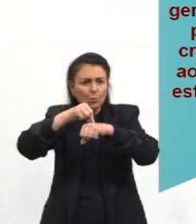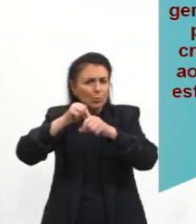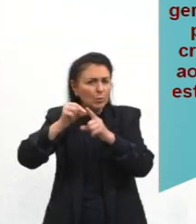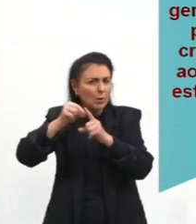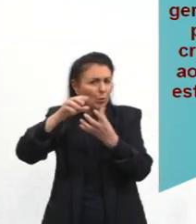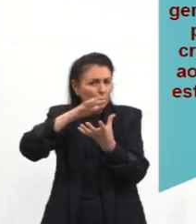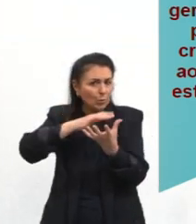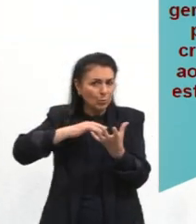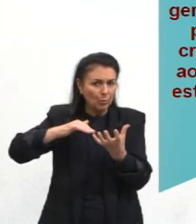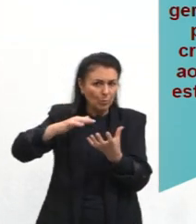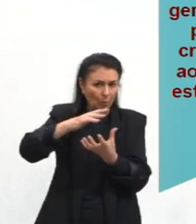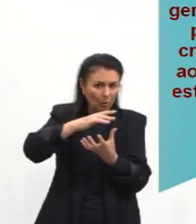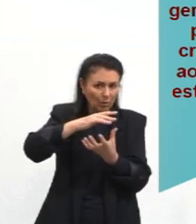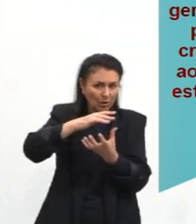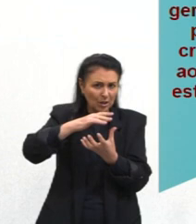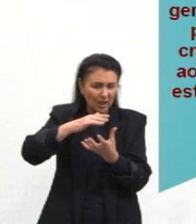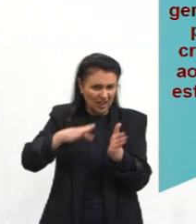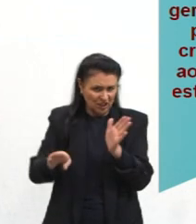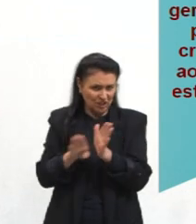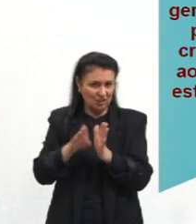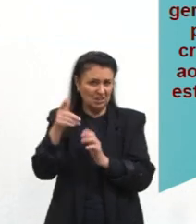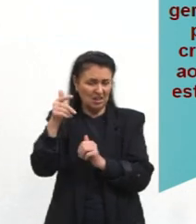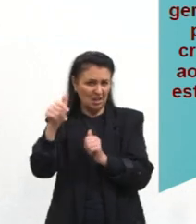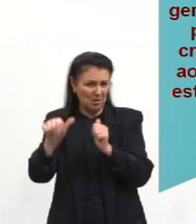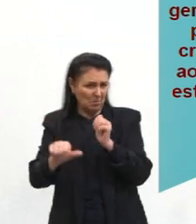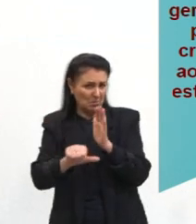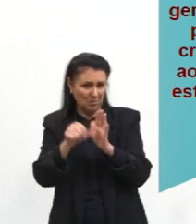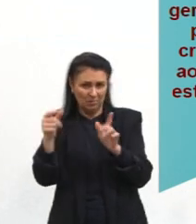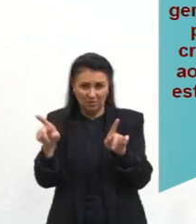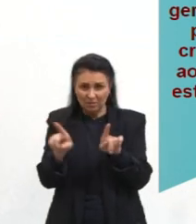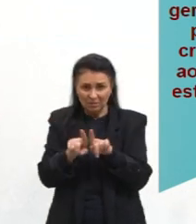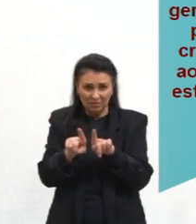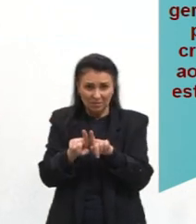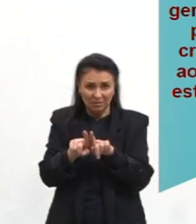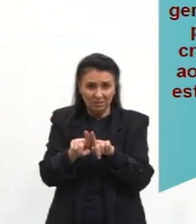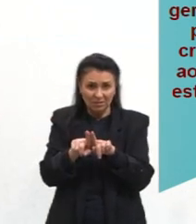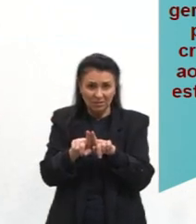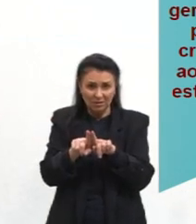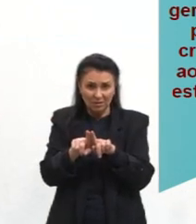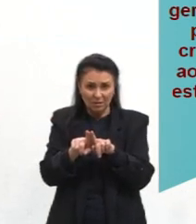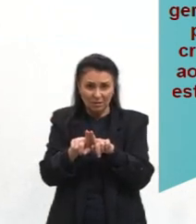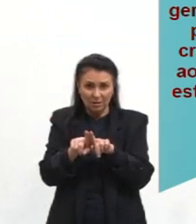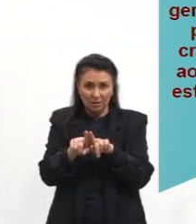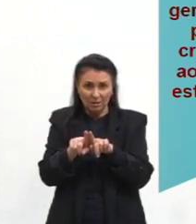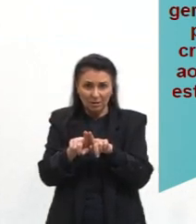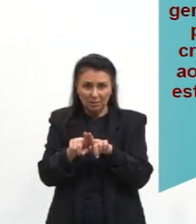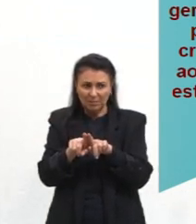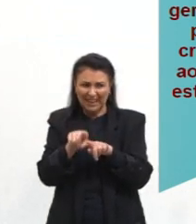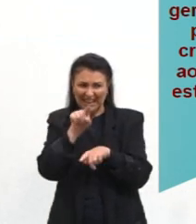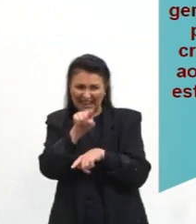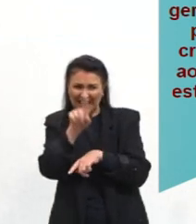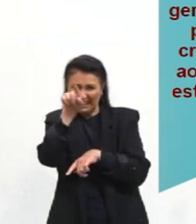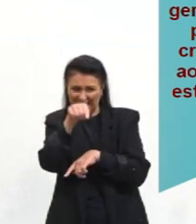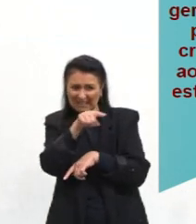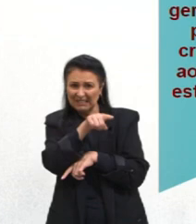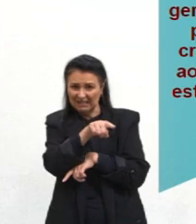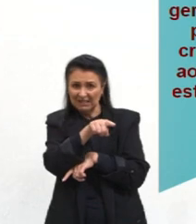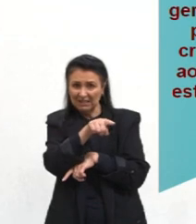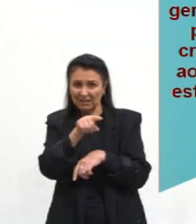sucedida o que chega primeiro será o ano além de chegar primeiro será que é ele que vai